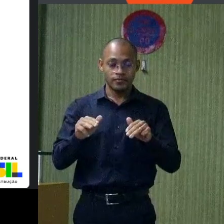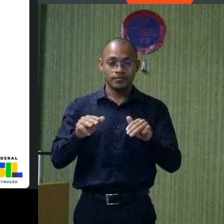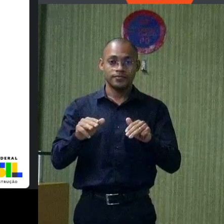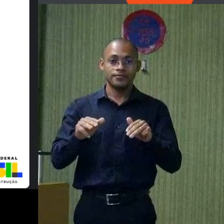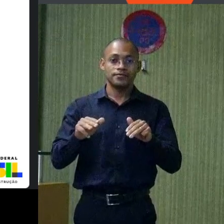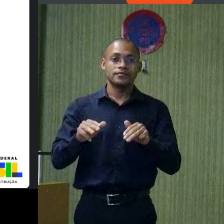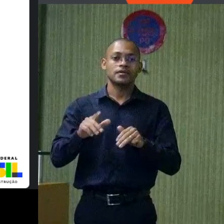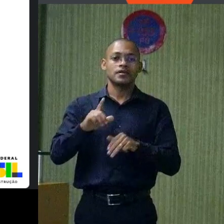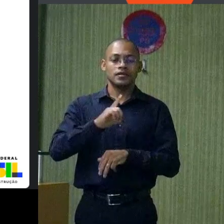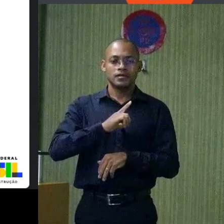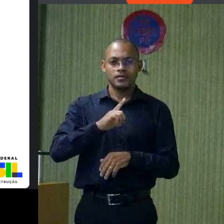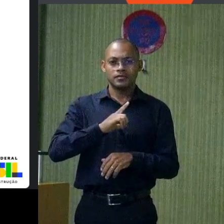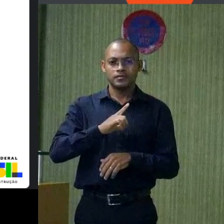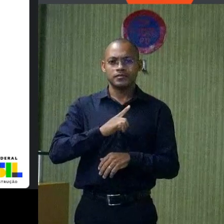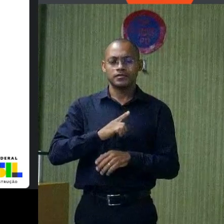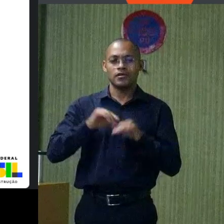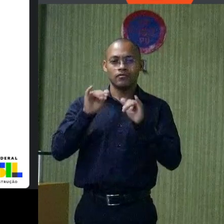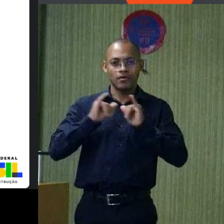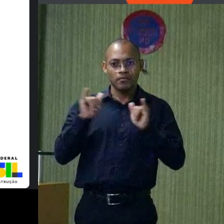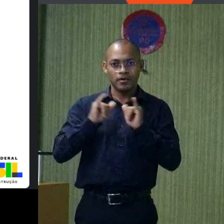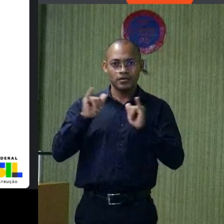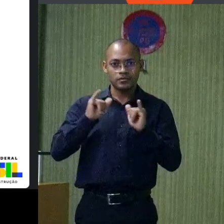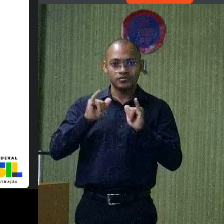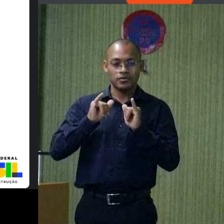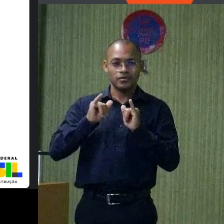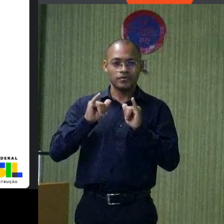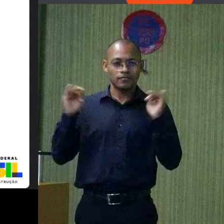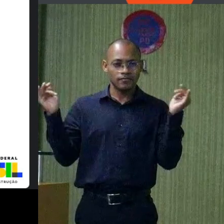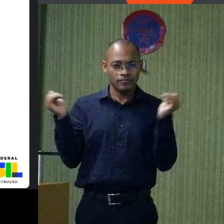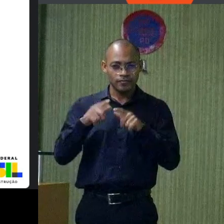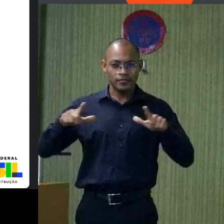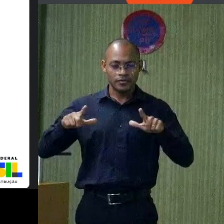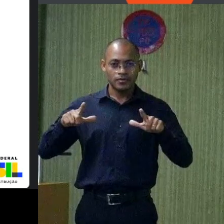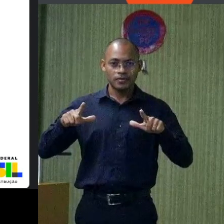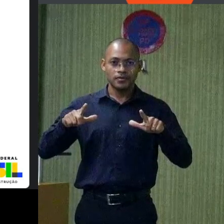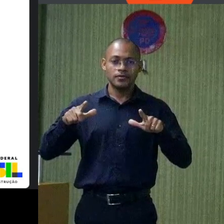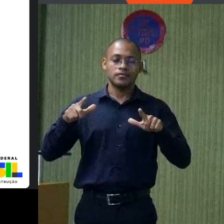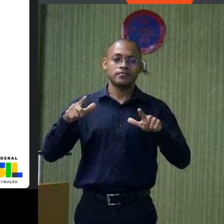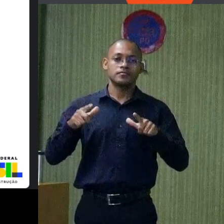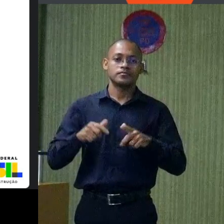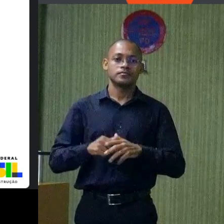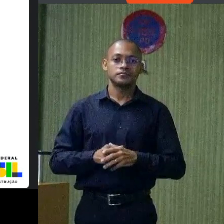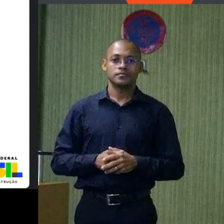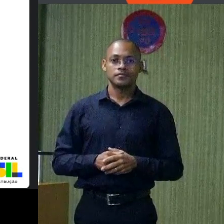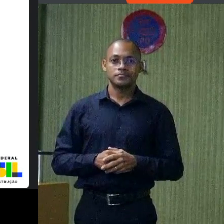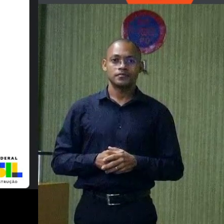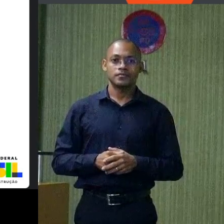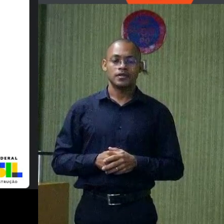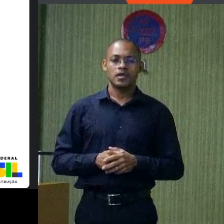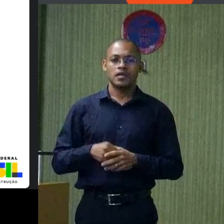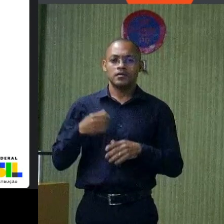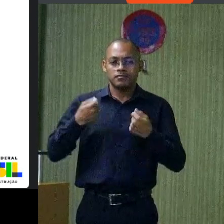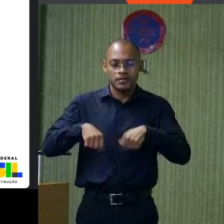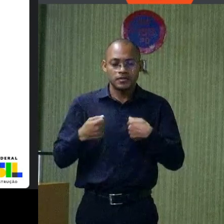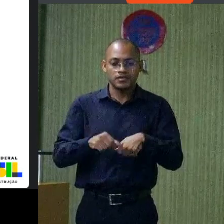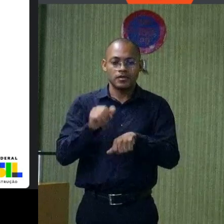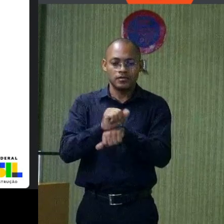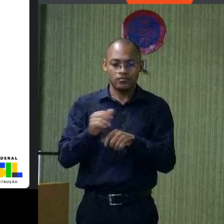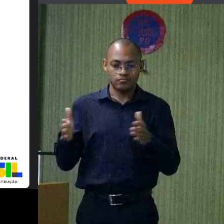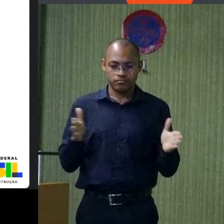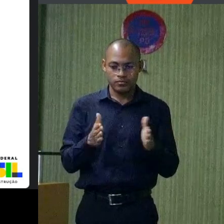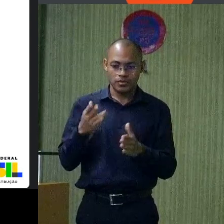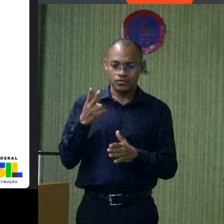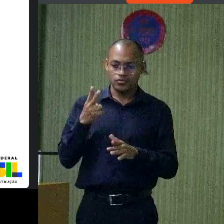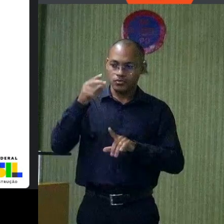transitórias né Eh estabelecendo Inicialmente um prazo ao Inep de 12 meses para eh